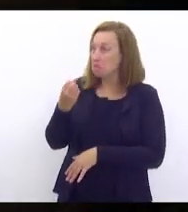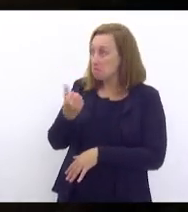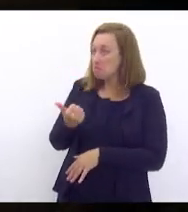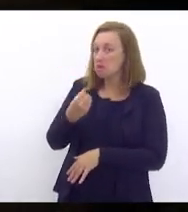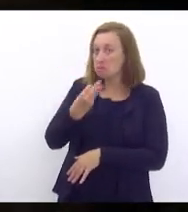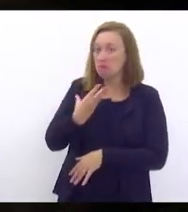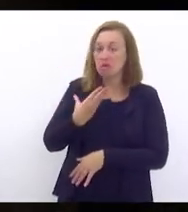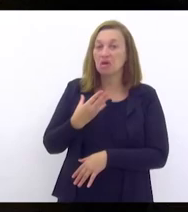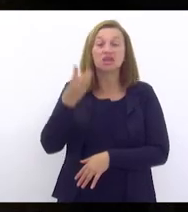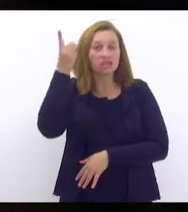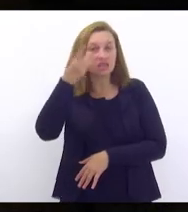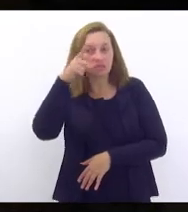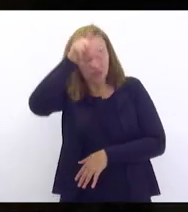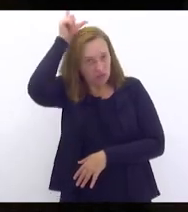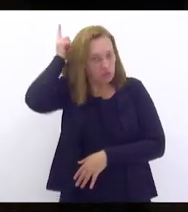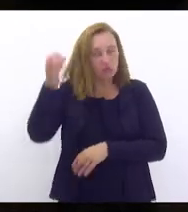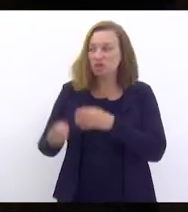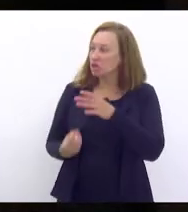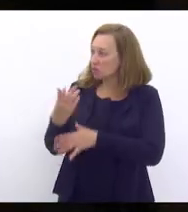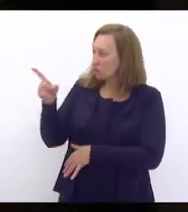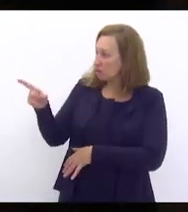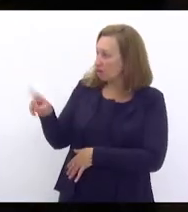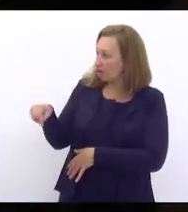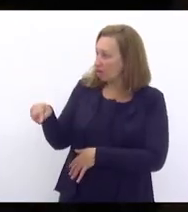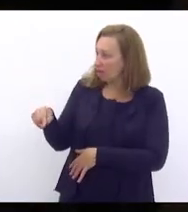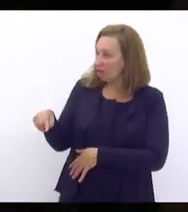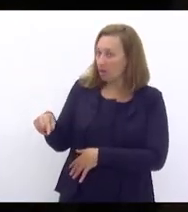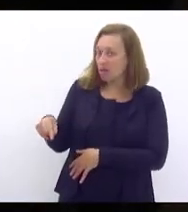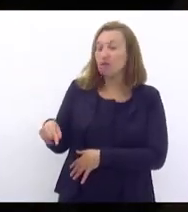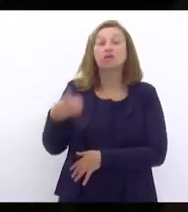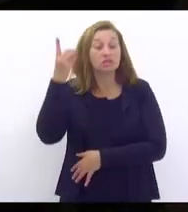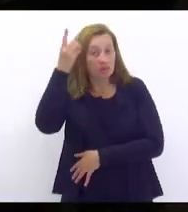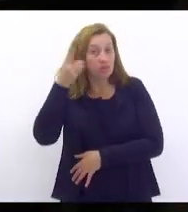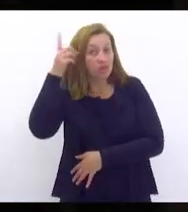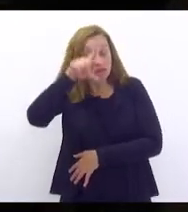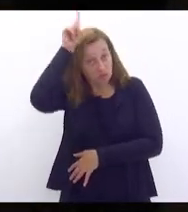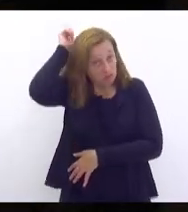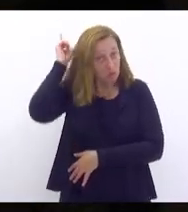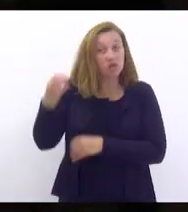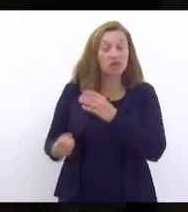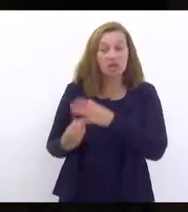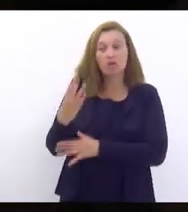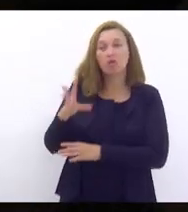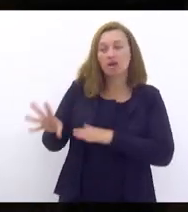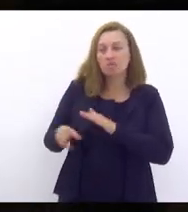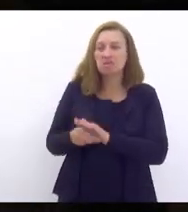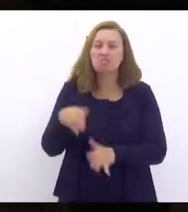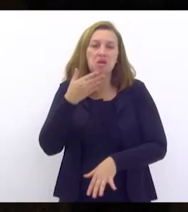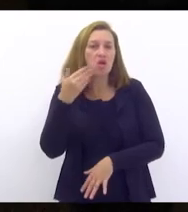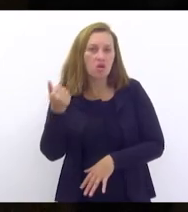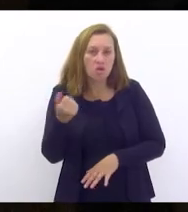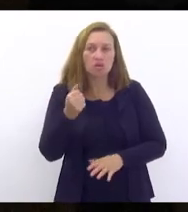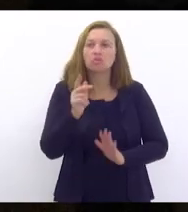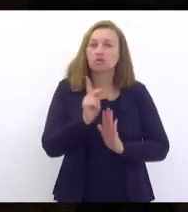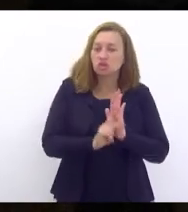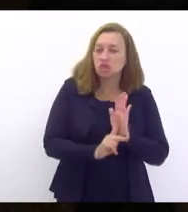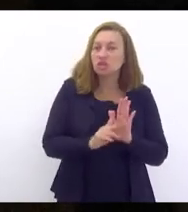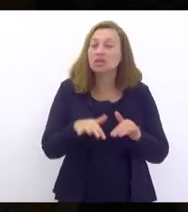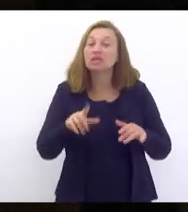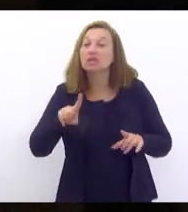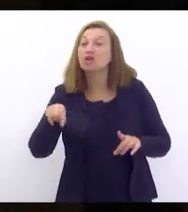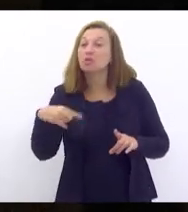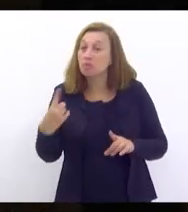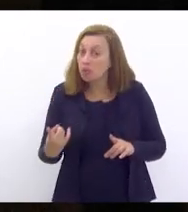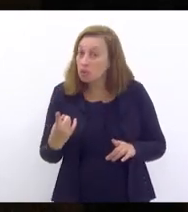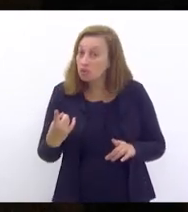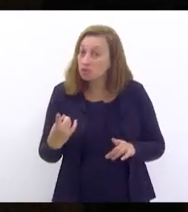Paulo é que é o autor da emenda, não é? O deputado Luiz Paulo é o autor da emenda que melhora o projeto. E depois nós